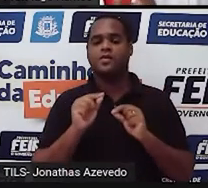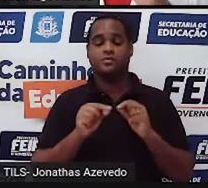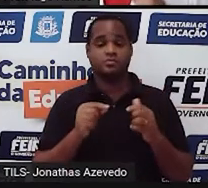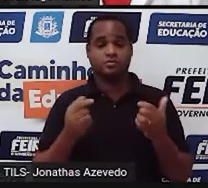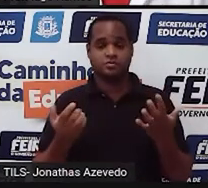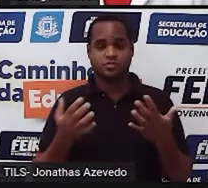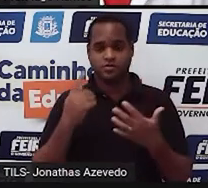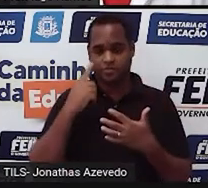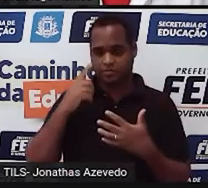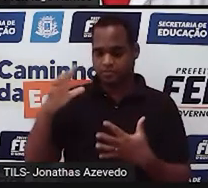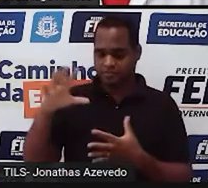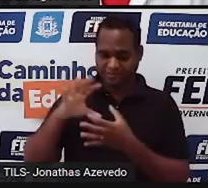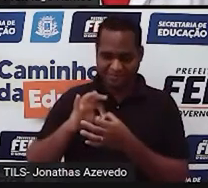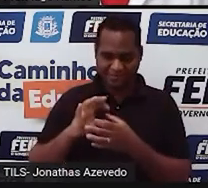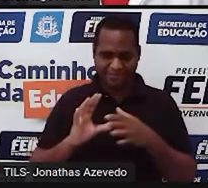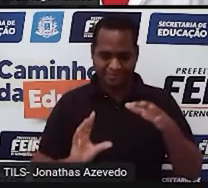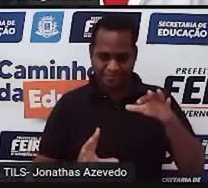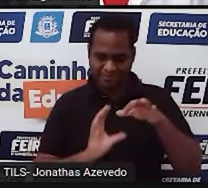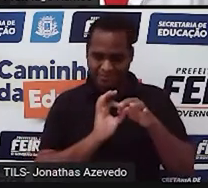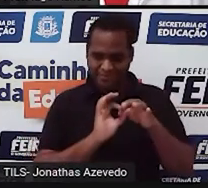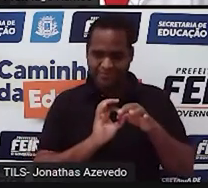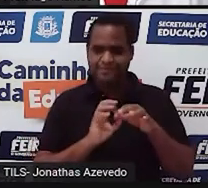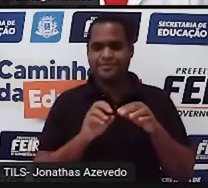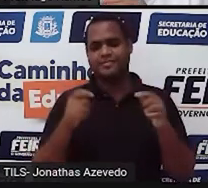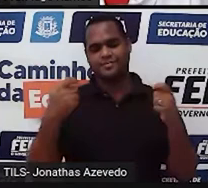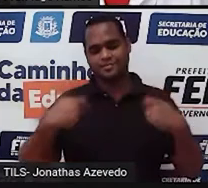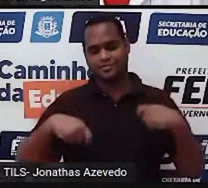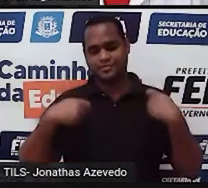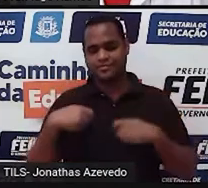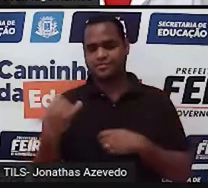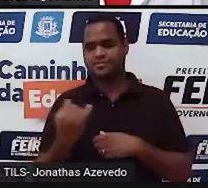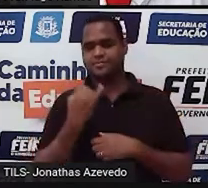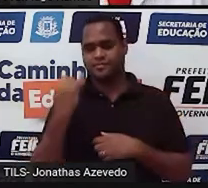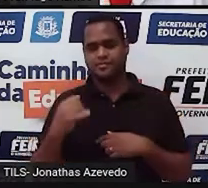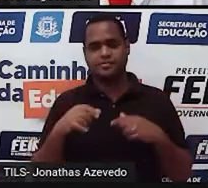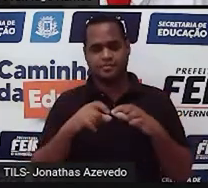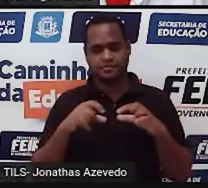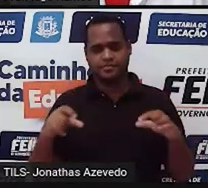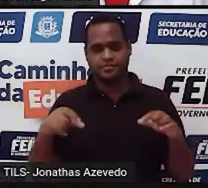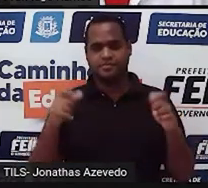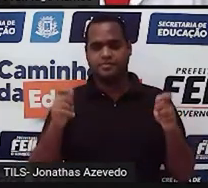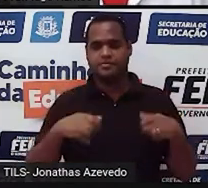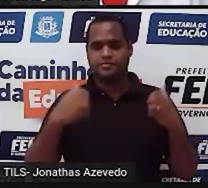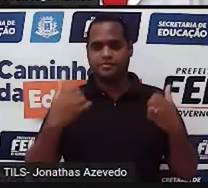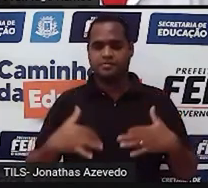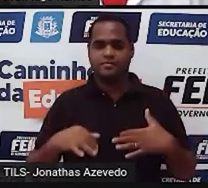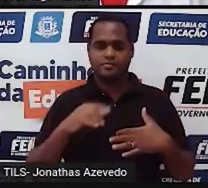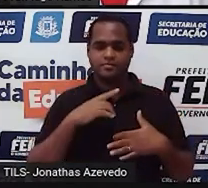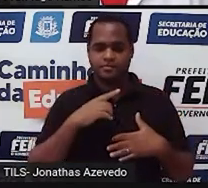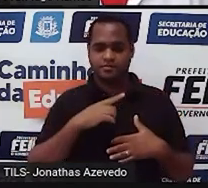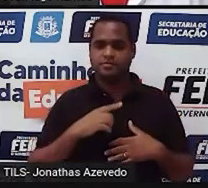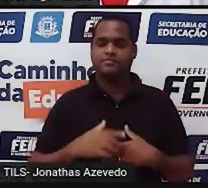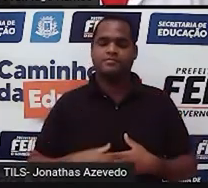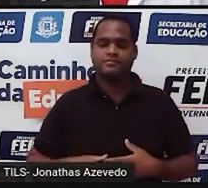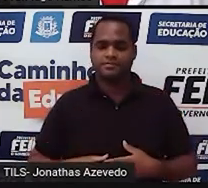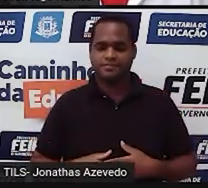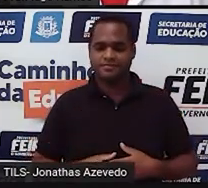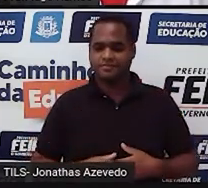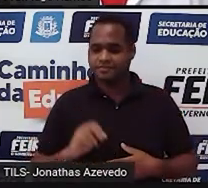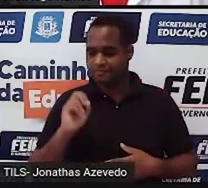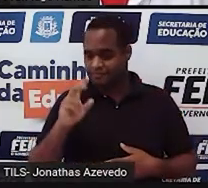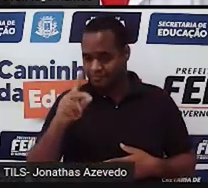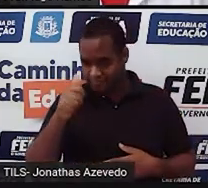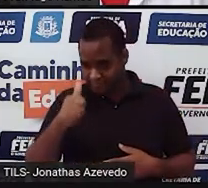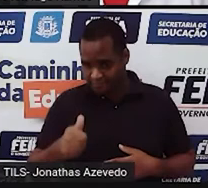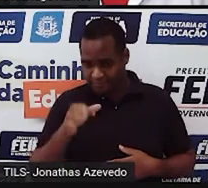você vai ligar esses pontos usando a régua tá não liga esses pontos aí ó faz a ligação desses pontos tá